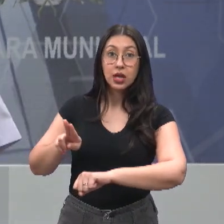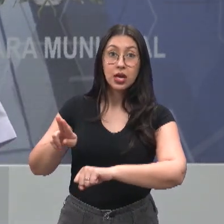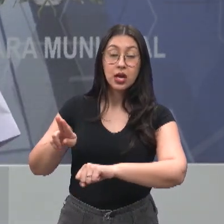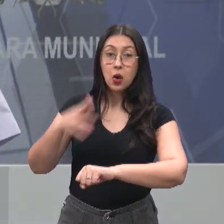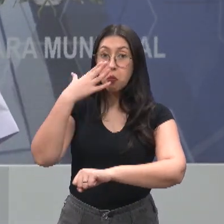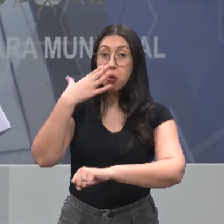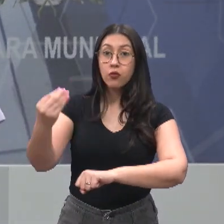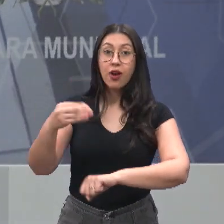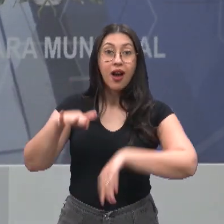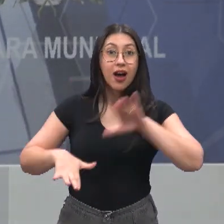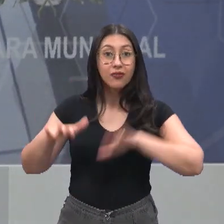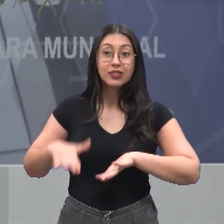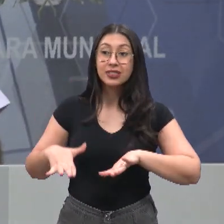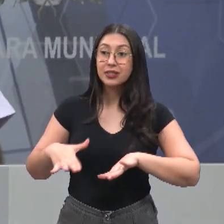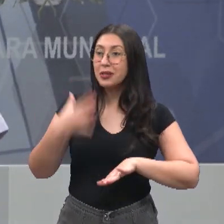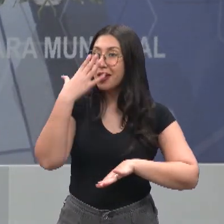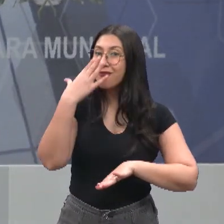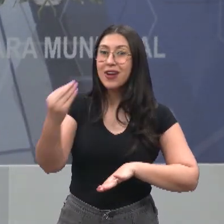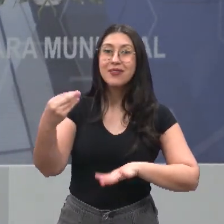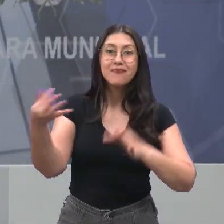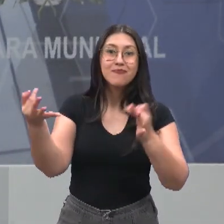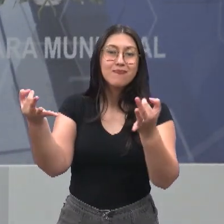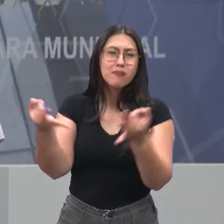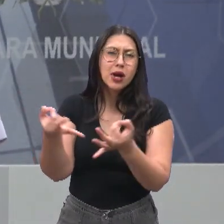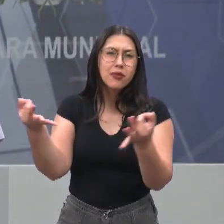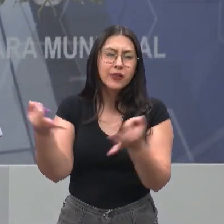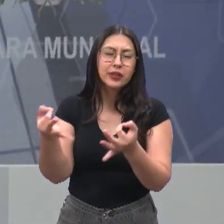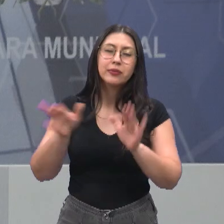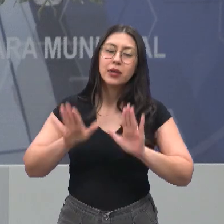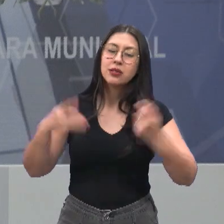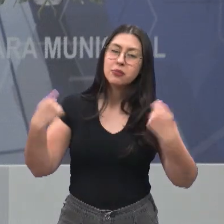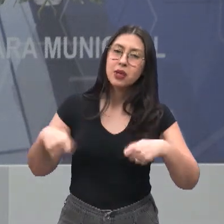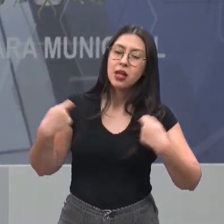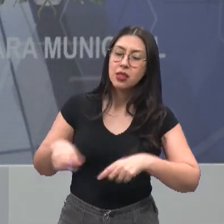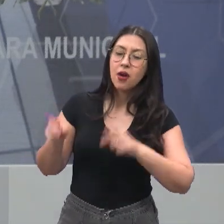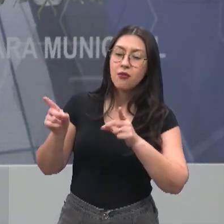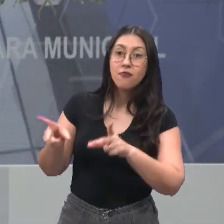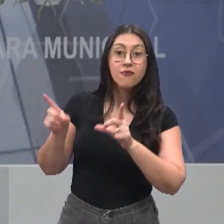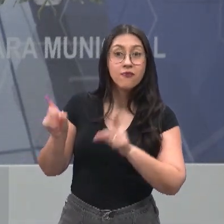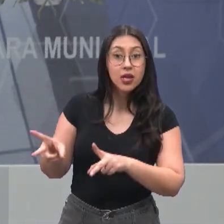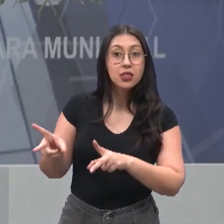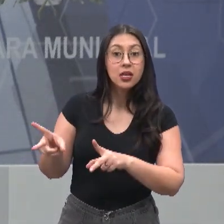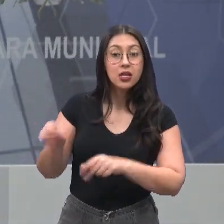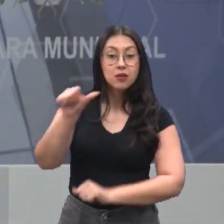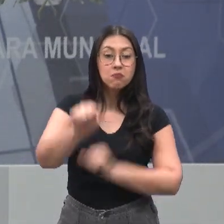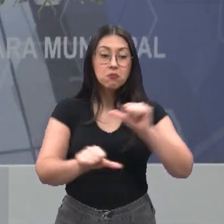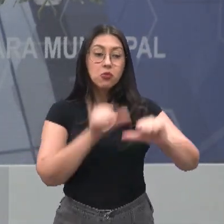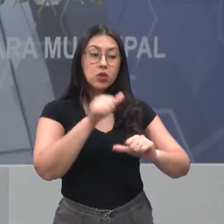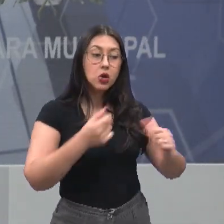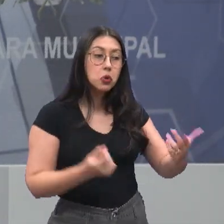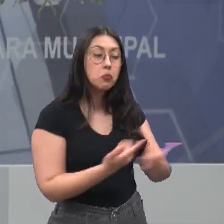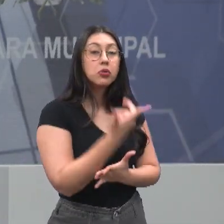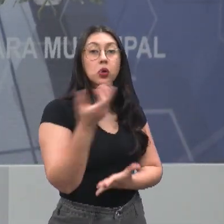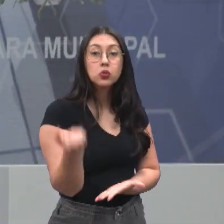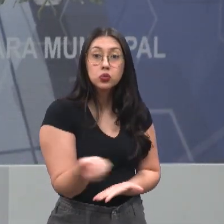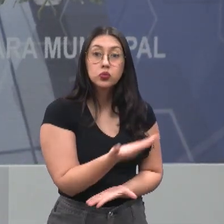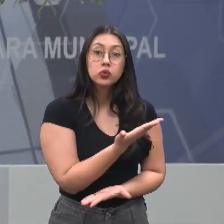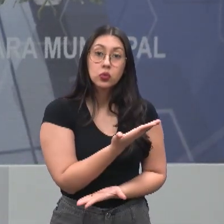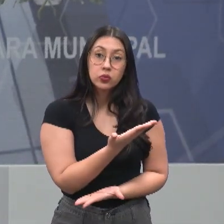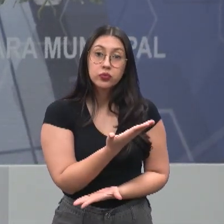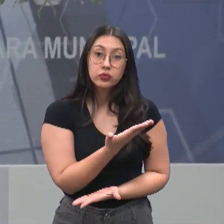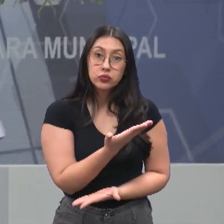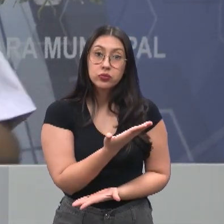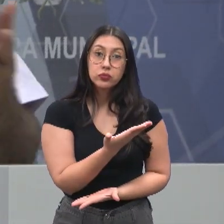perfeitas condições, eles tinham que vender esse veículo, eles tinham que trocar esse veículo por um veículo mais